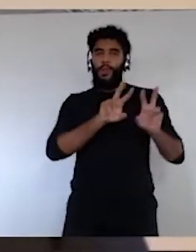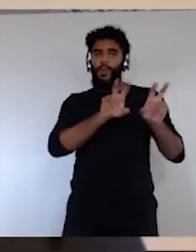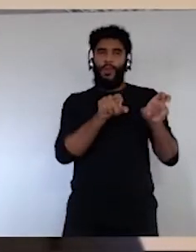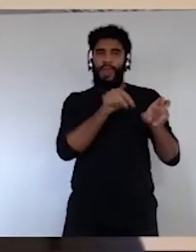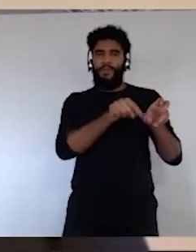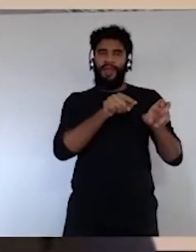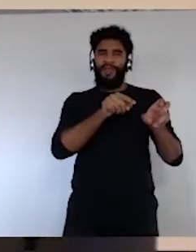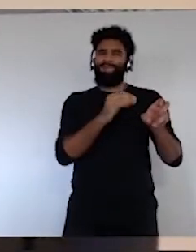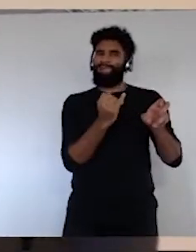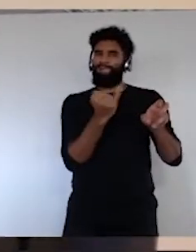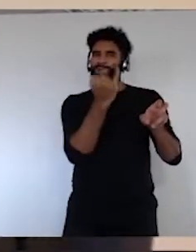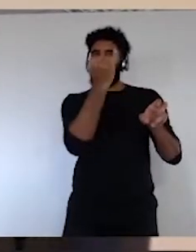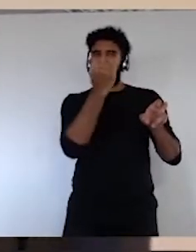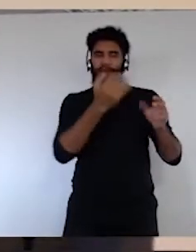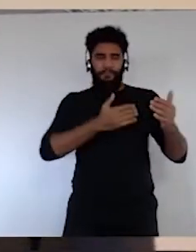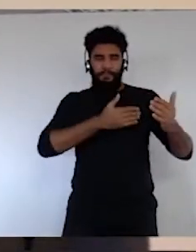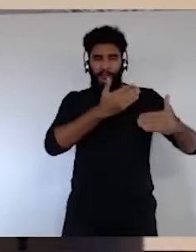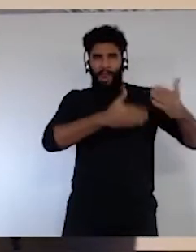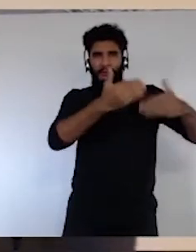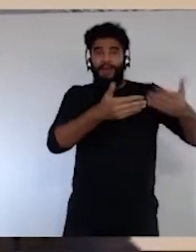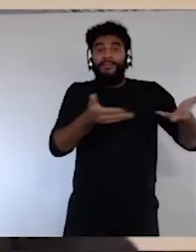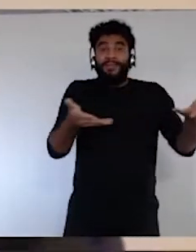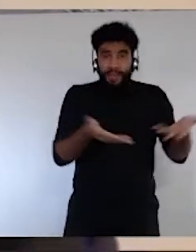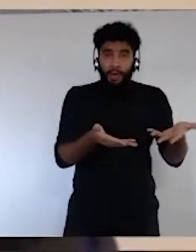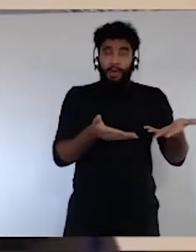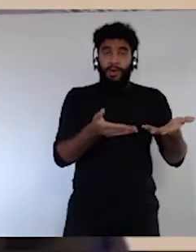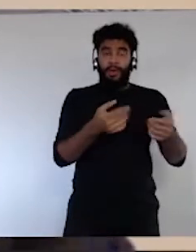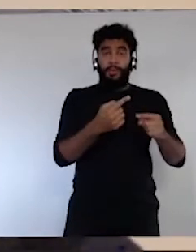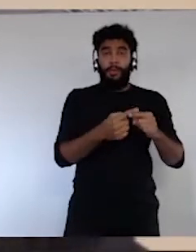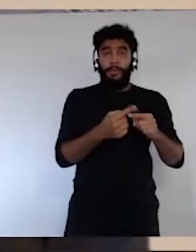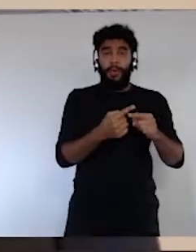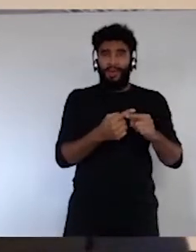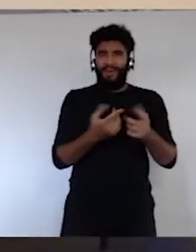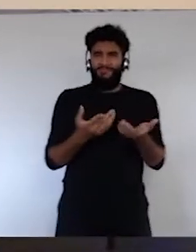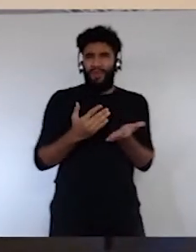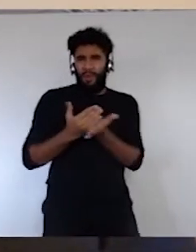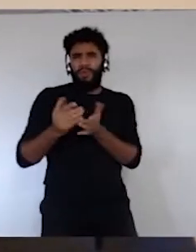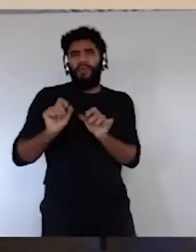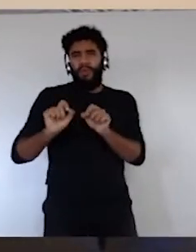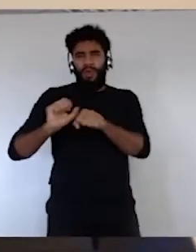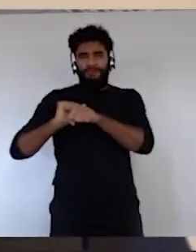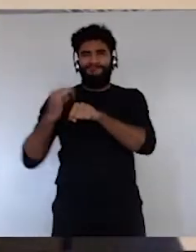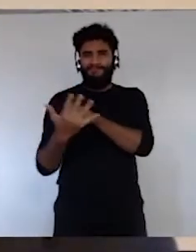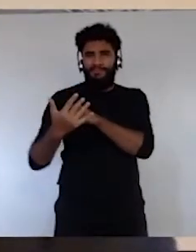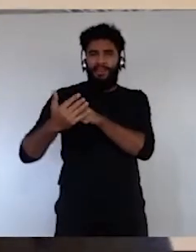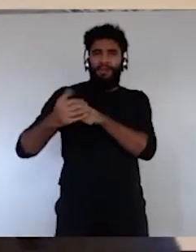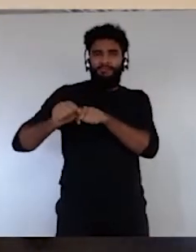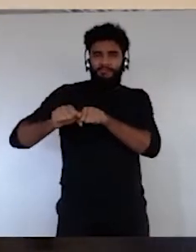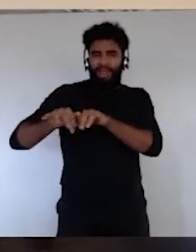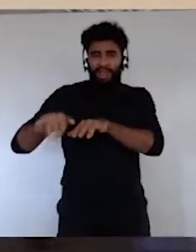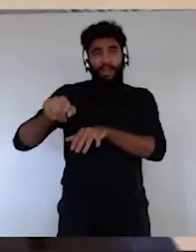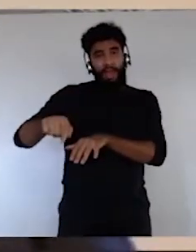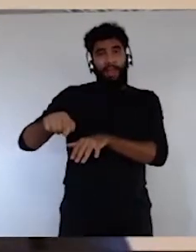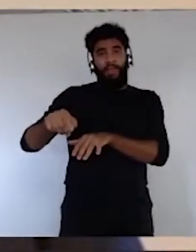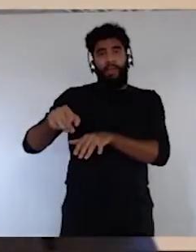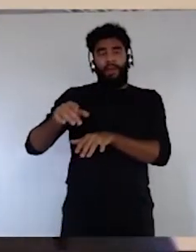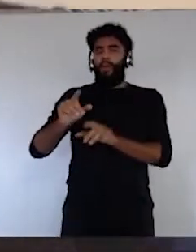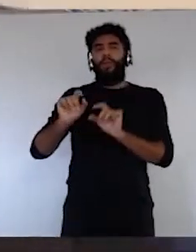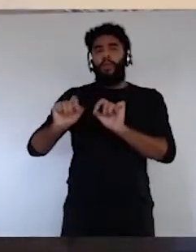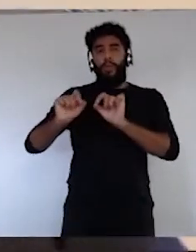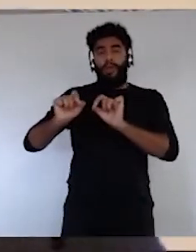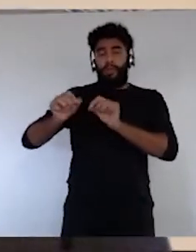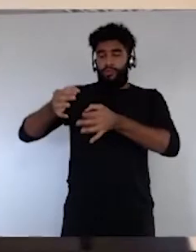talvez, no processo atual, desde que nós passamos a enfrentar essa questão da pandemia, são os chamados julgamentos